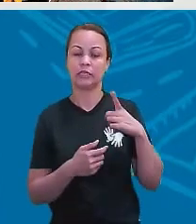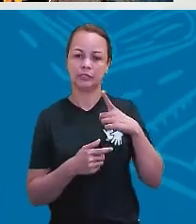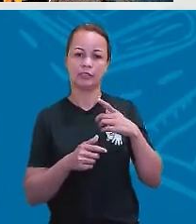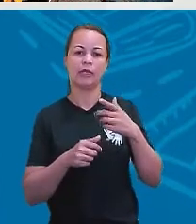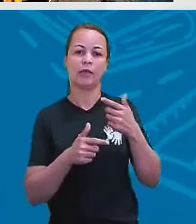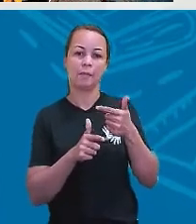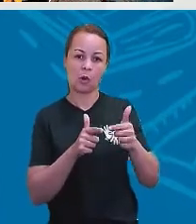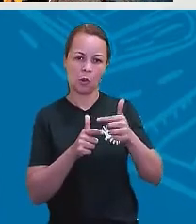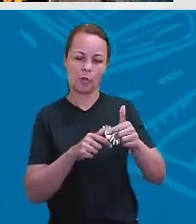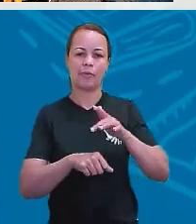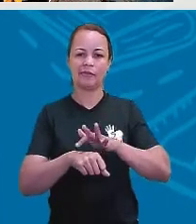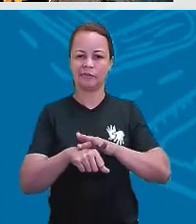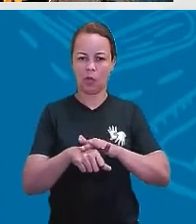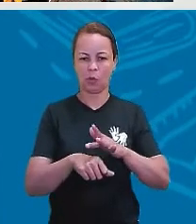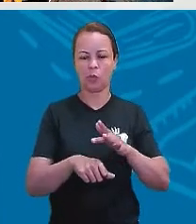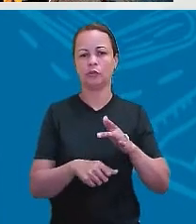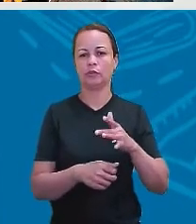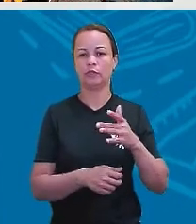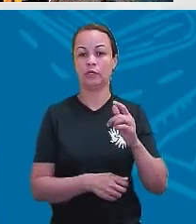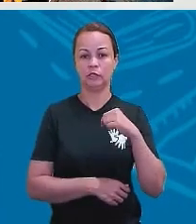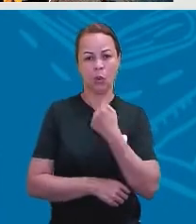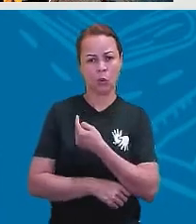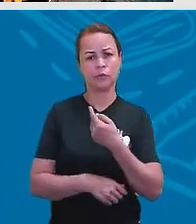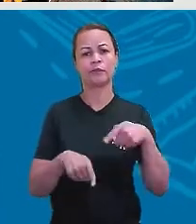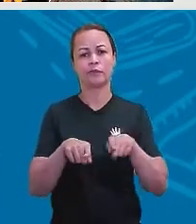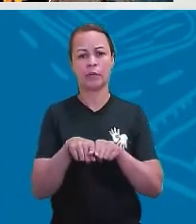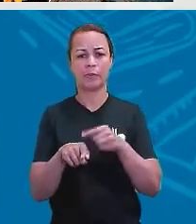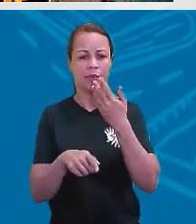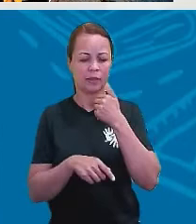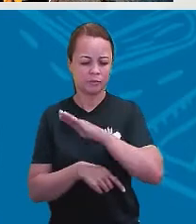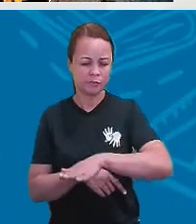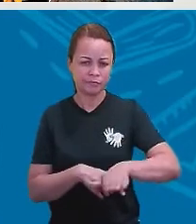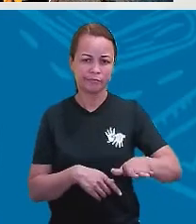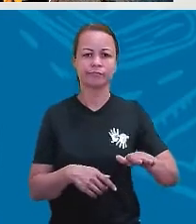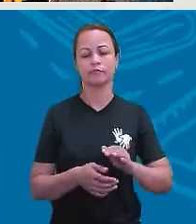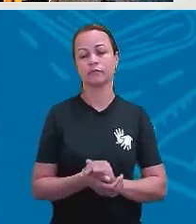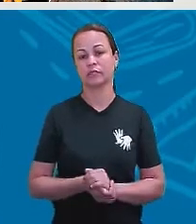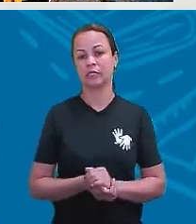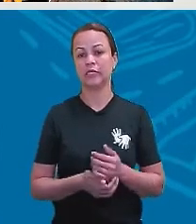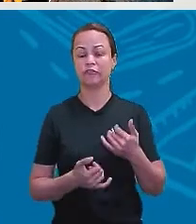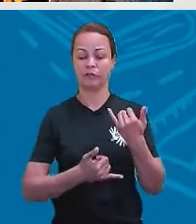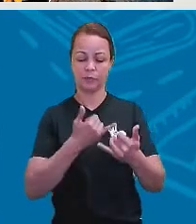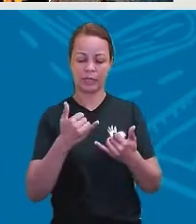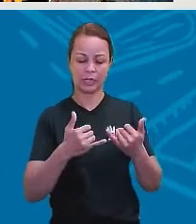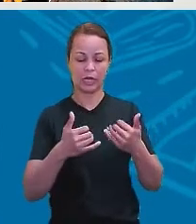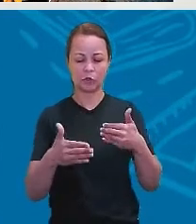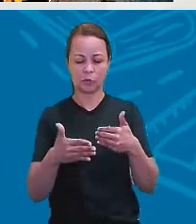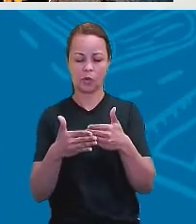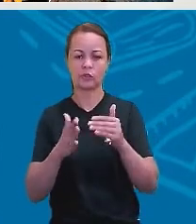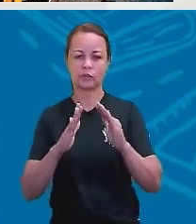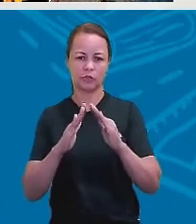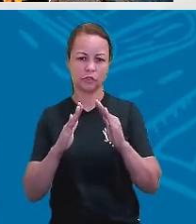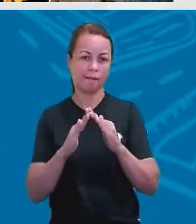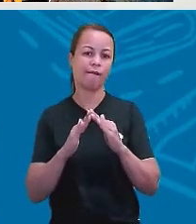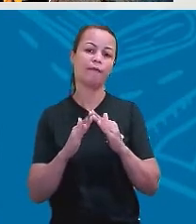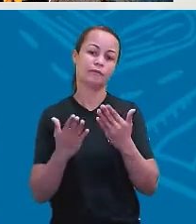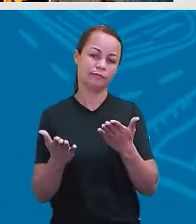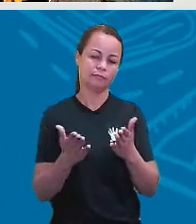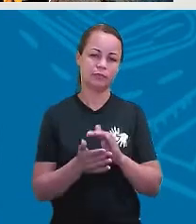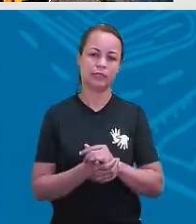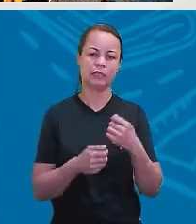saúde, à saúde das crianças, né, que muitas vezes brincam ali no entorno da casa. Daí a importância, né, de nós mantermos